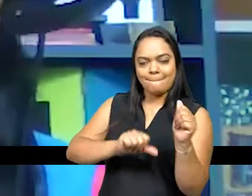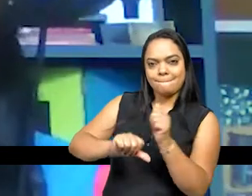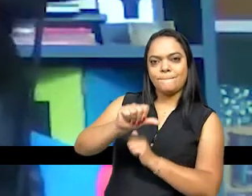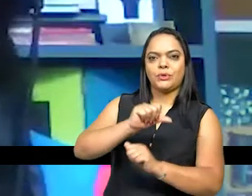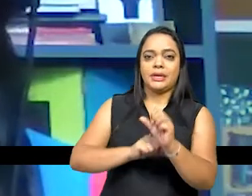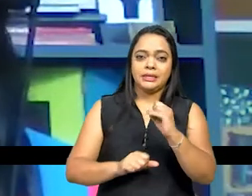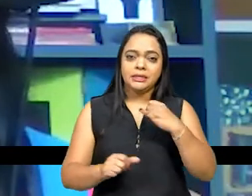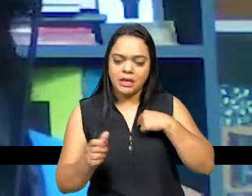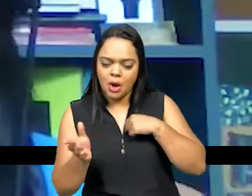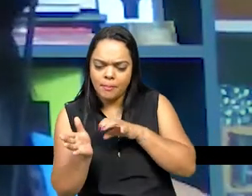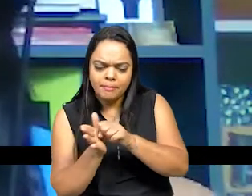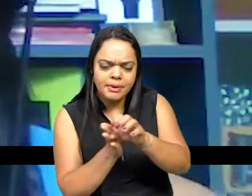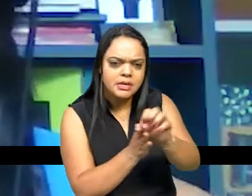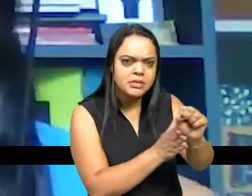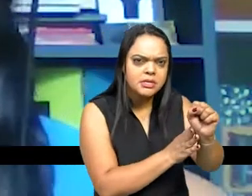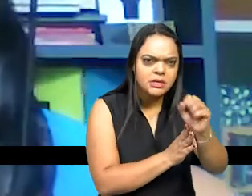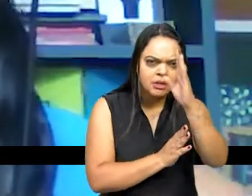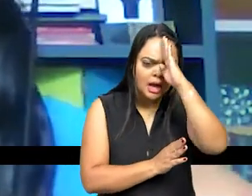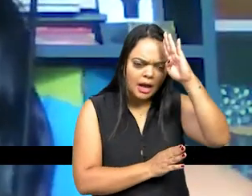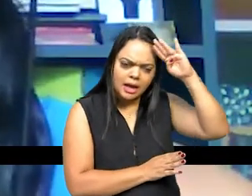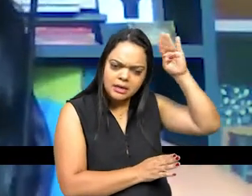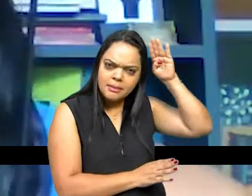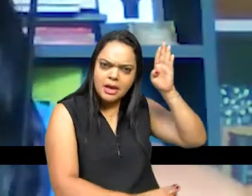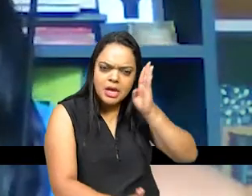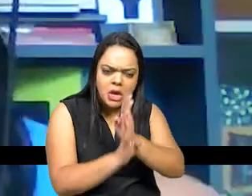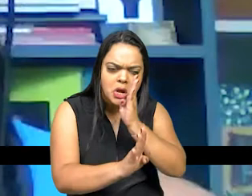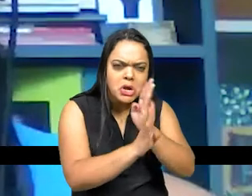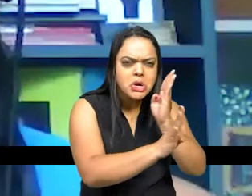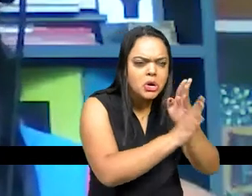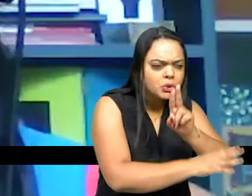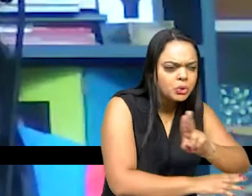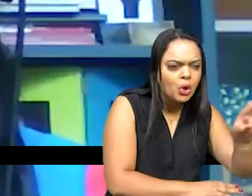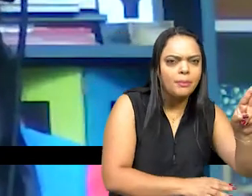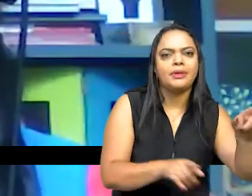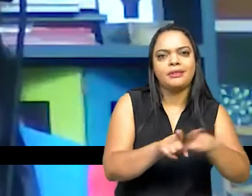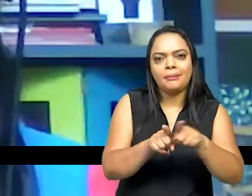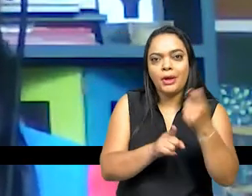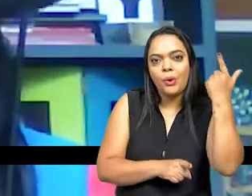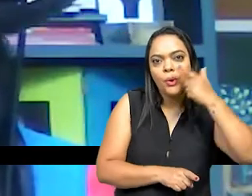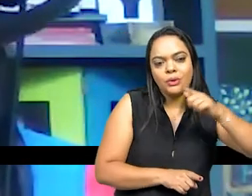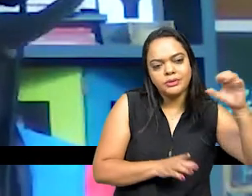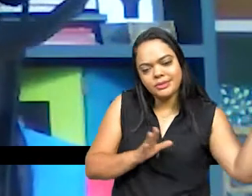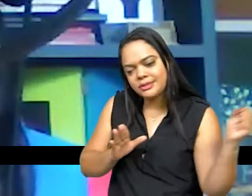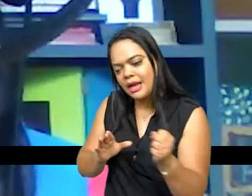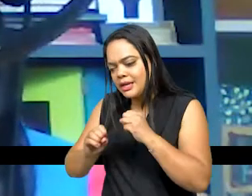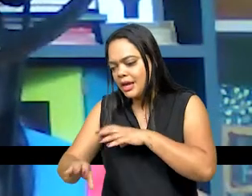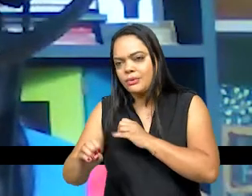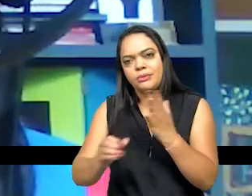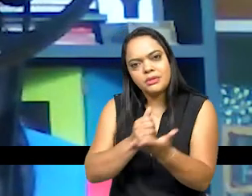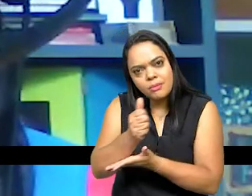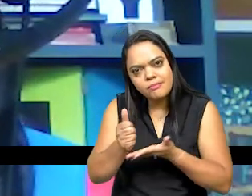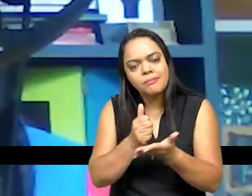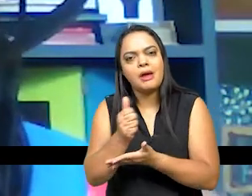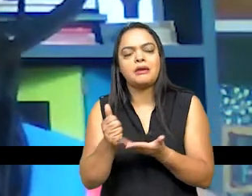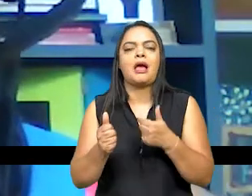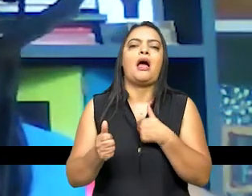nas pesquisas e na academia, e se eu consigo transpor isso para a educação primária, né, eu olho com